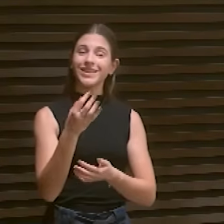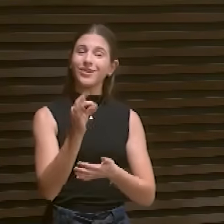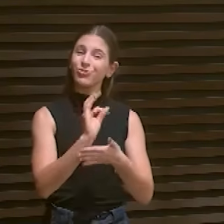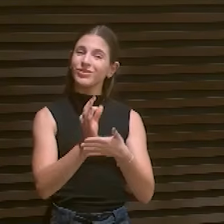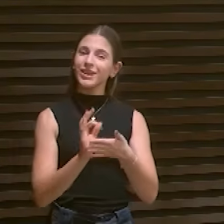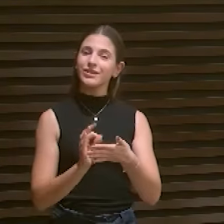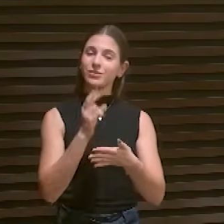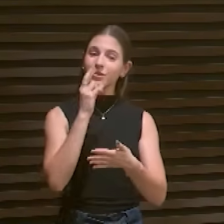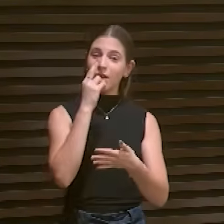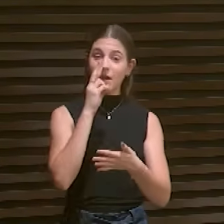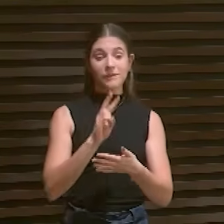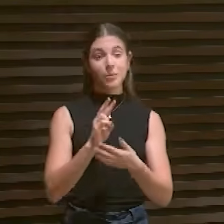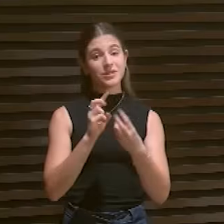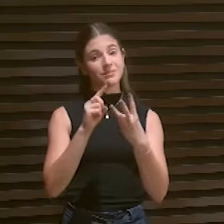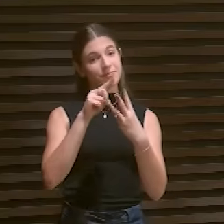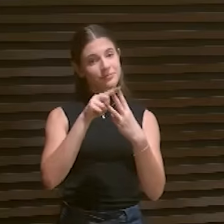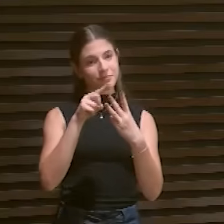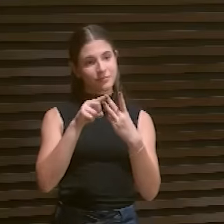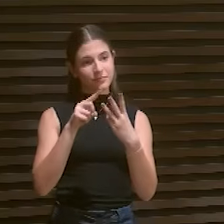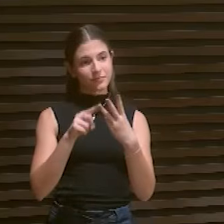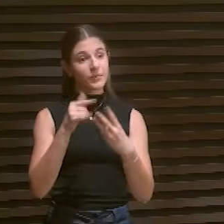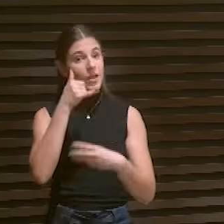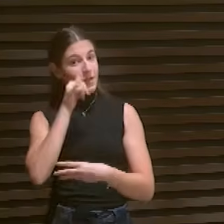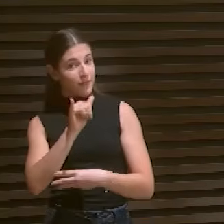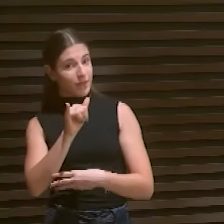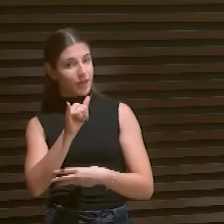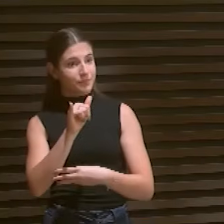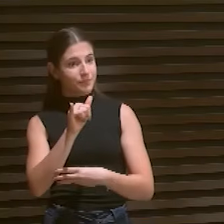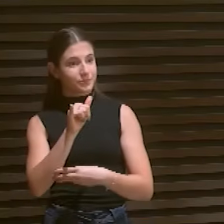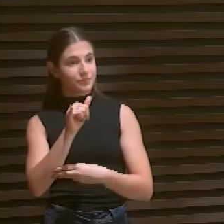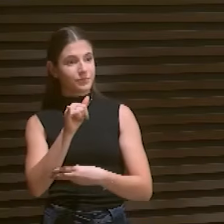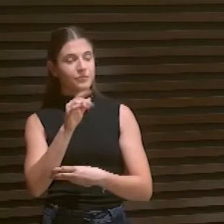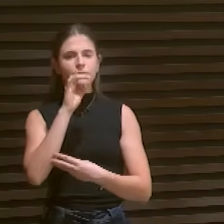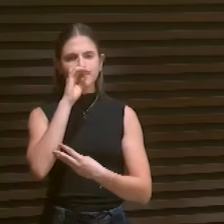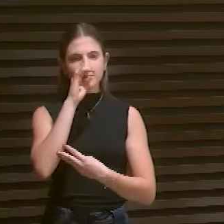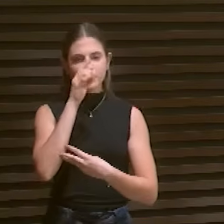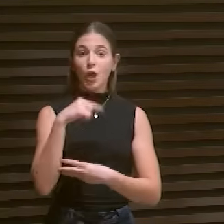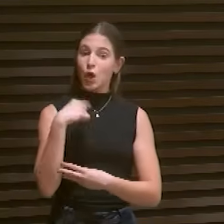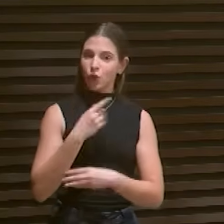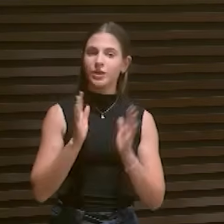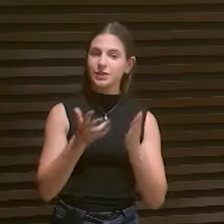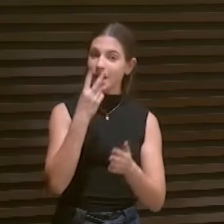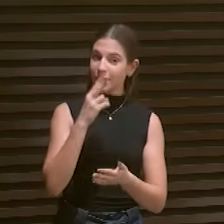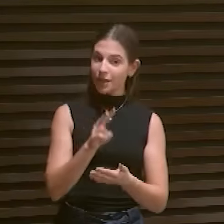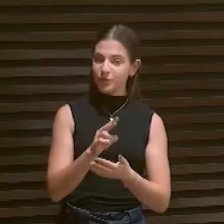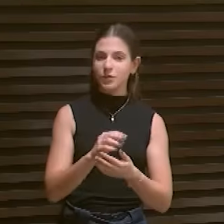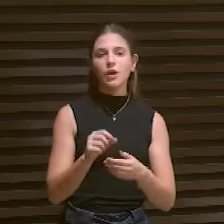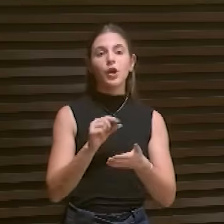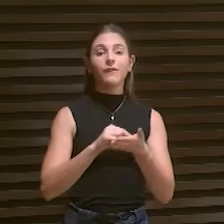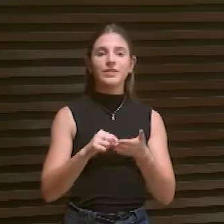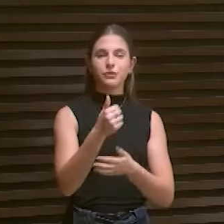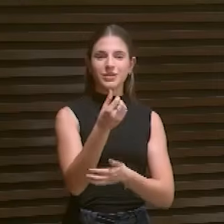nós vemos 3 coisas para evitar, que estão aqui. Nós acabamos de ler, no versículo